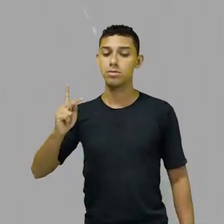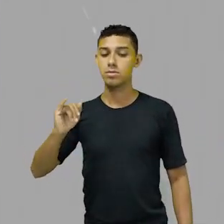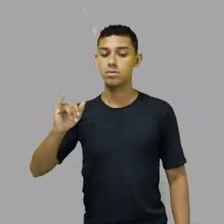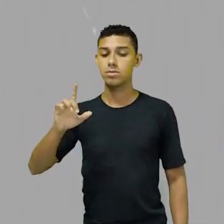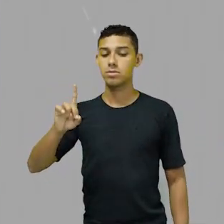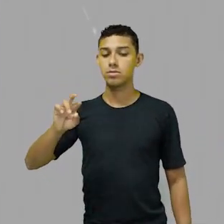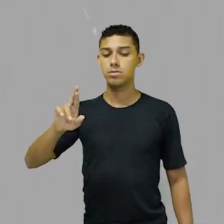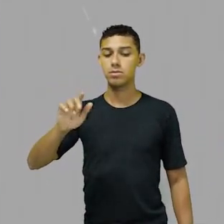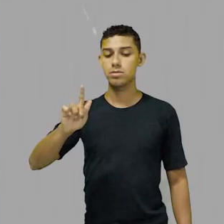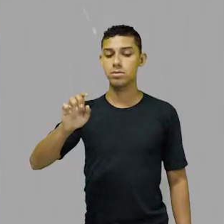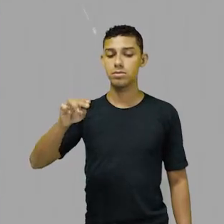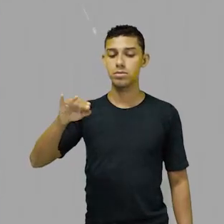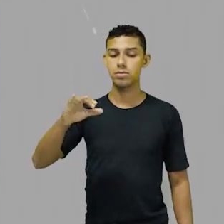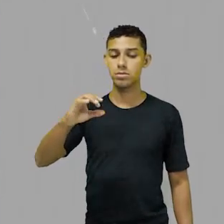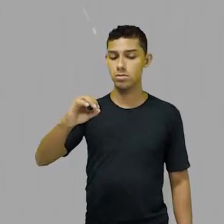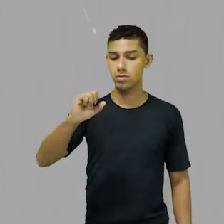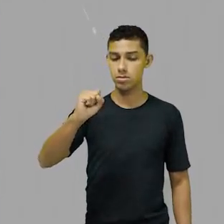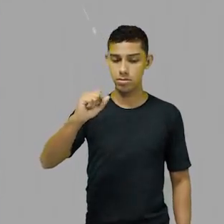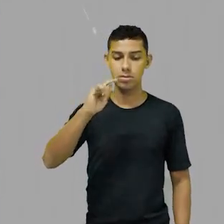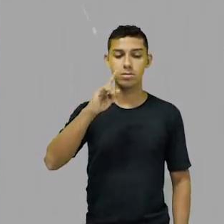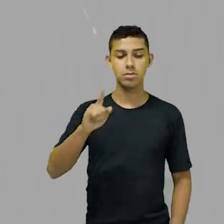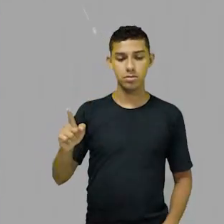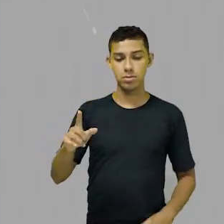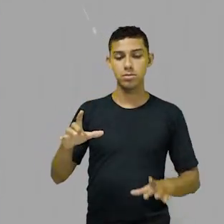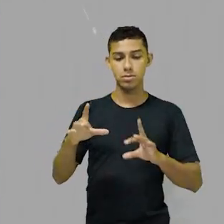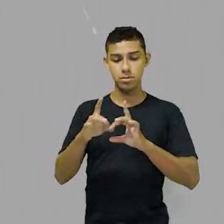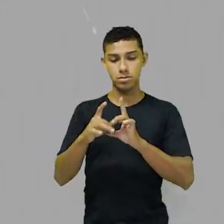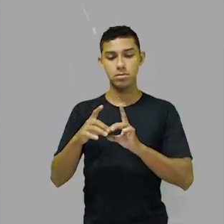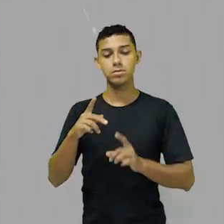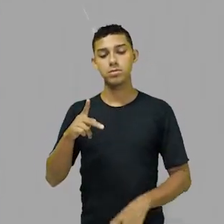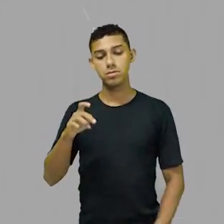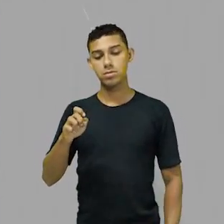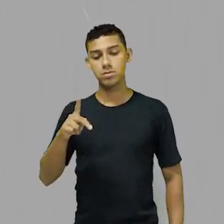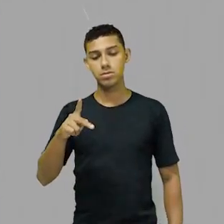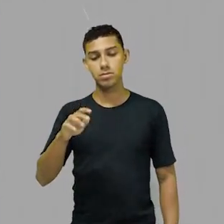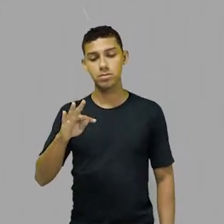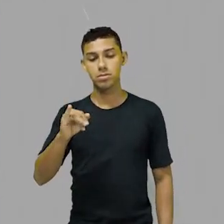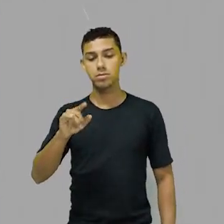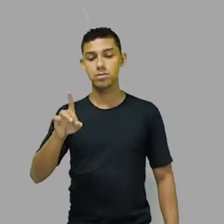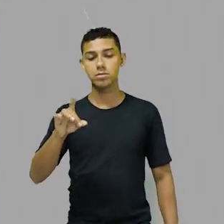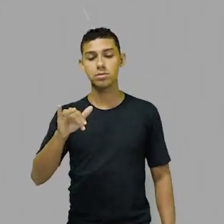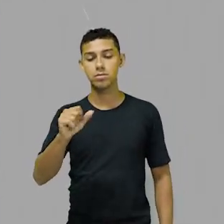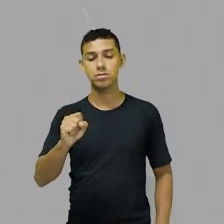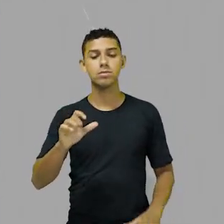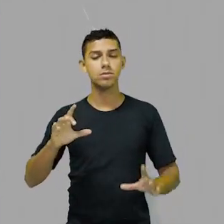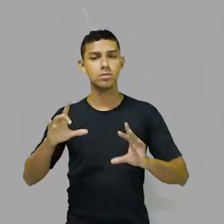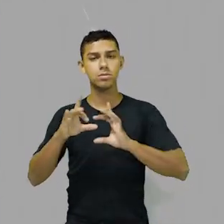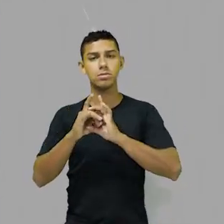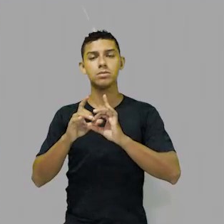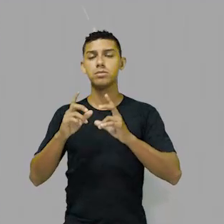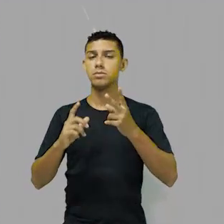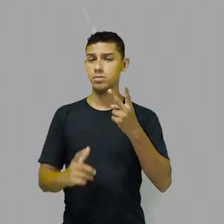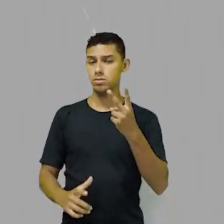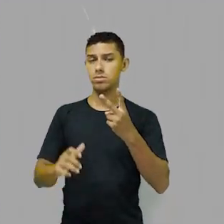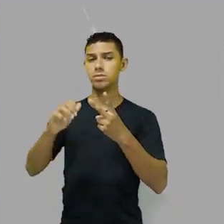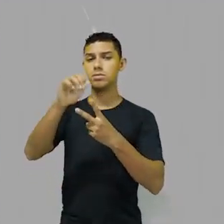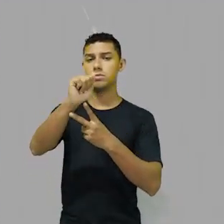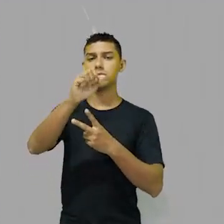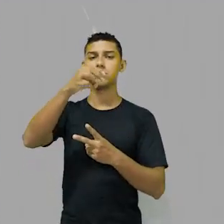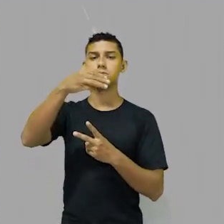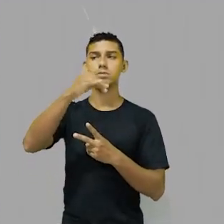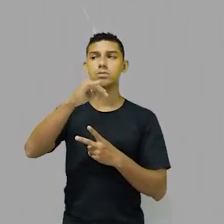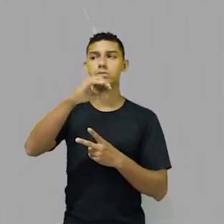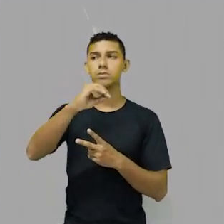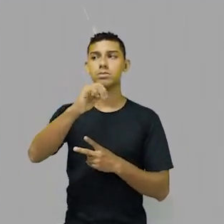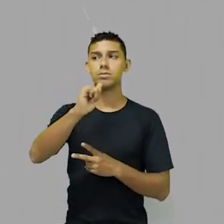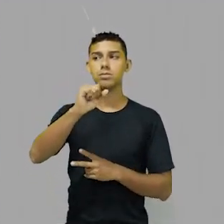ligações peptídicas. Ligação peptídica é um tipo de ligação que se forma entre dois aminoácidos, ok? Então a letra A